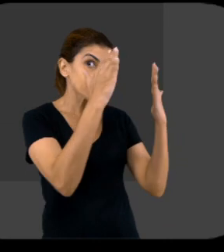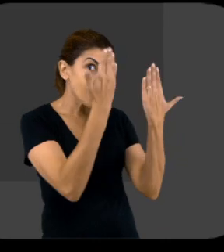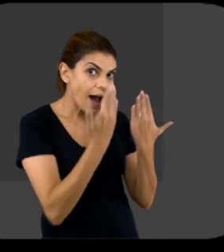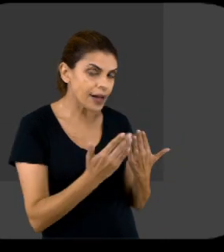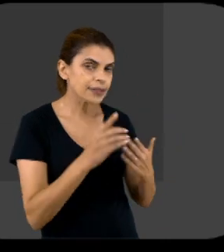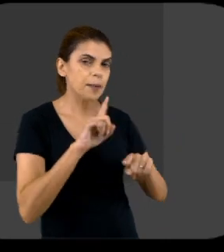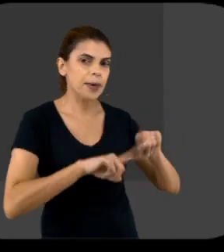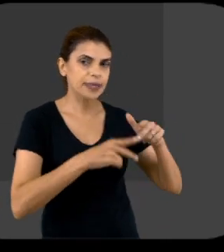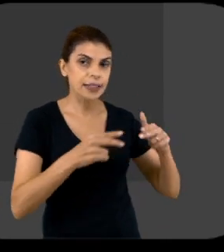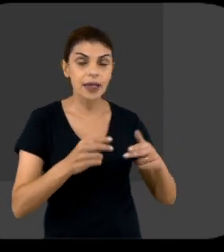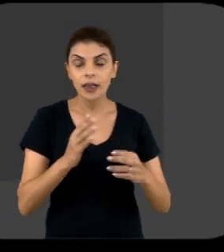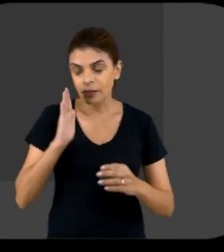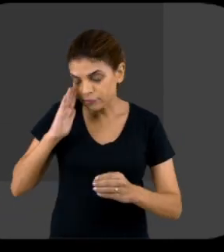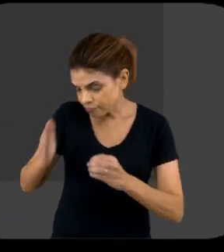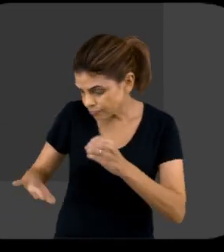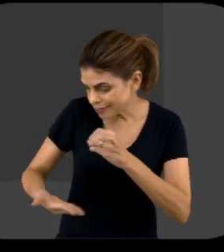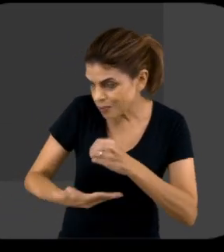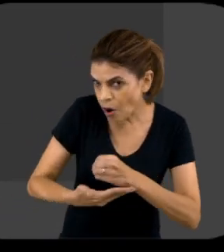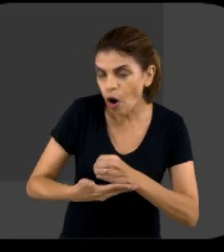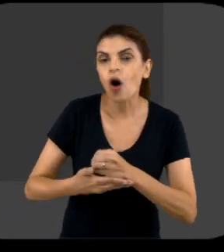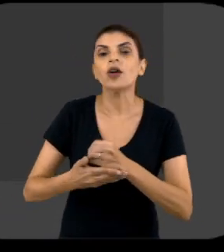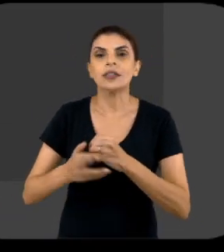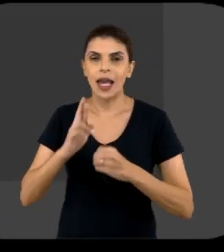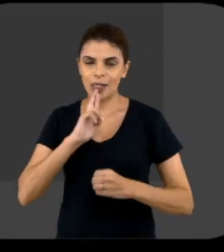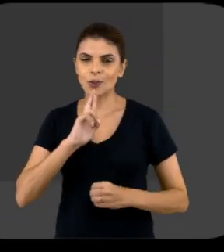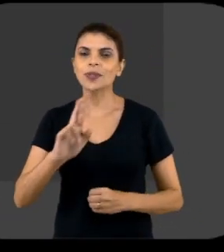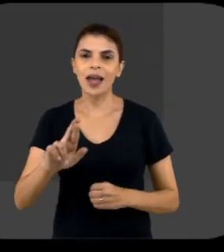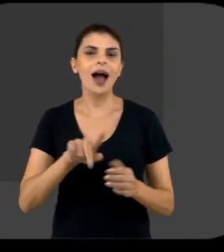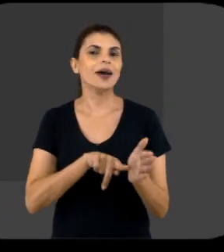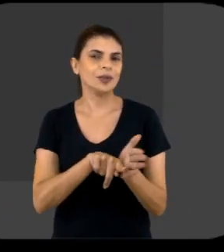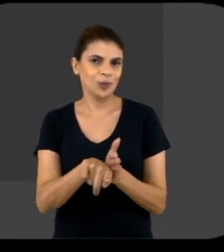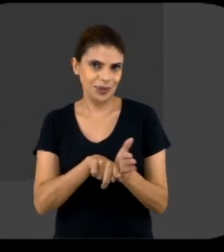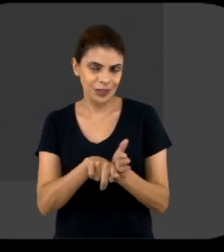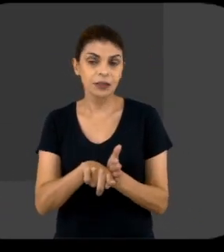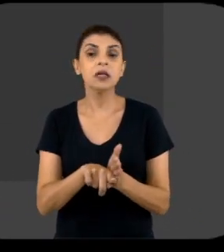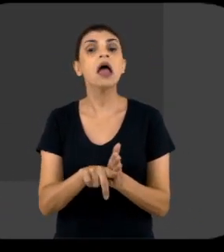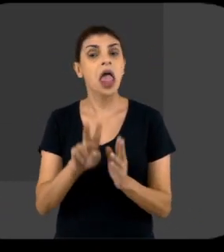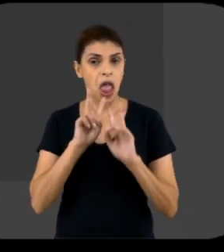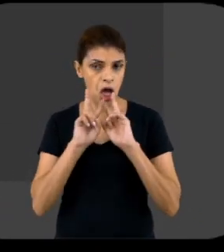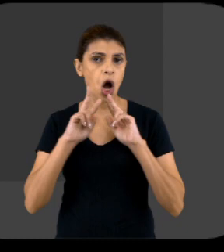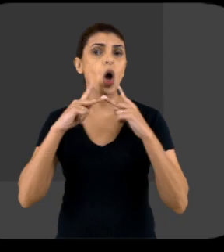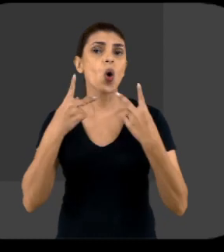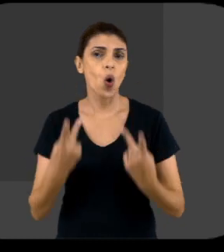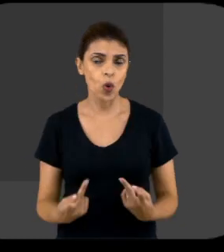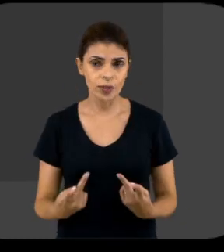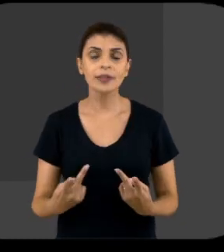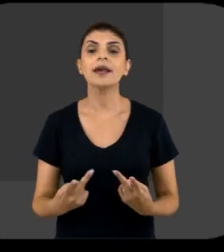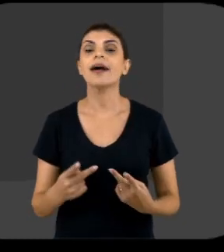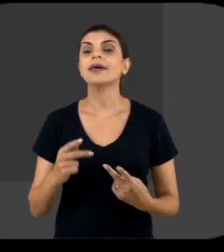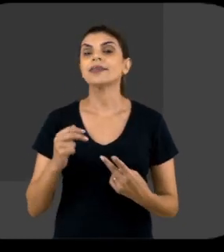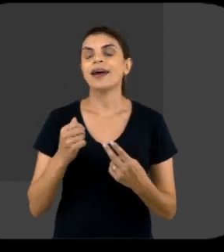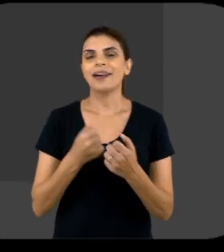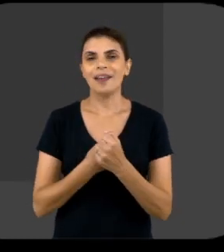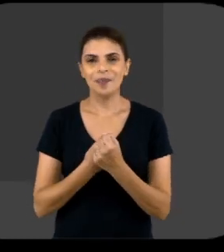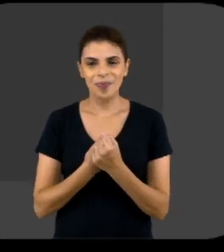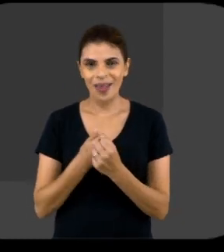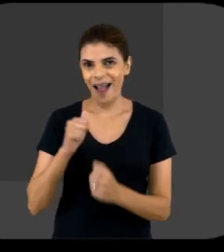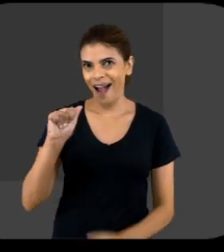amostras, liberação de laudos e análises clínicas. E ela, inclusive, ela é reconhecida pela ANS